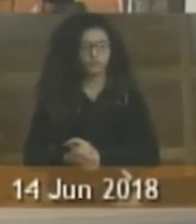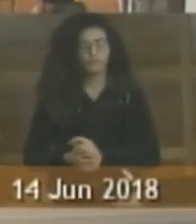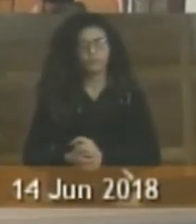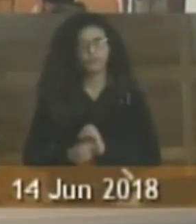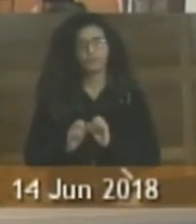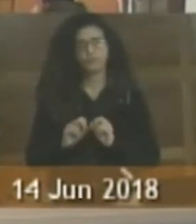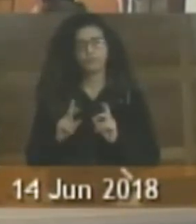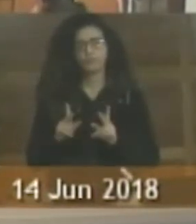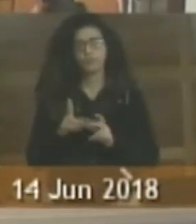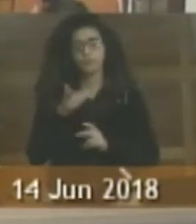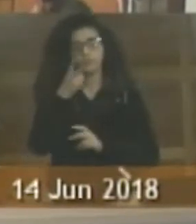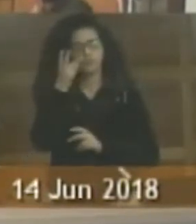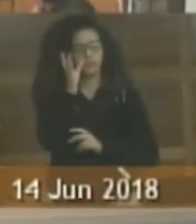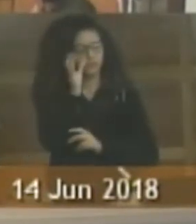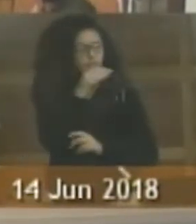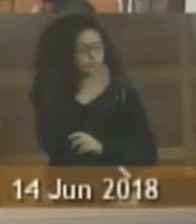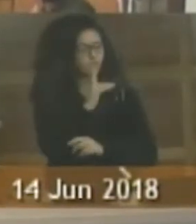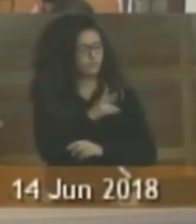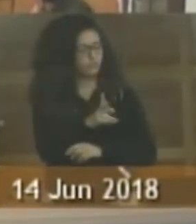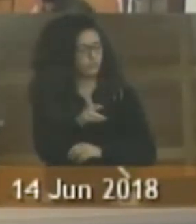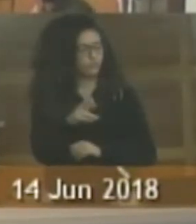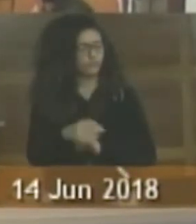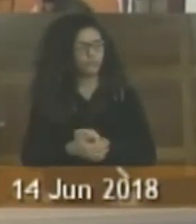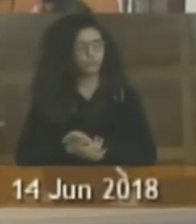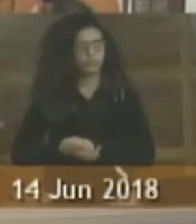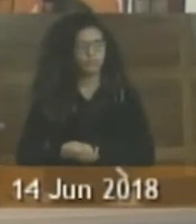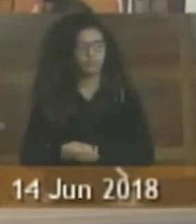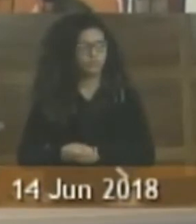Aprovado, vereadora Tite Brasil.